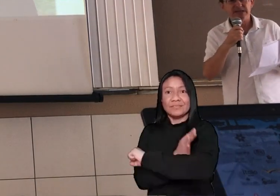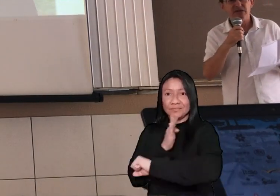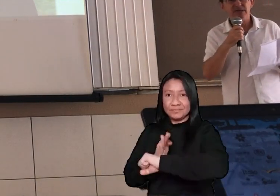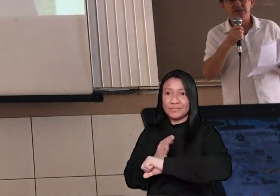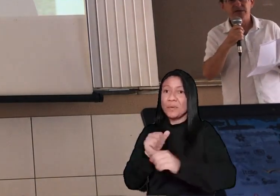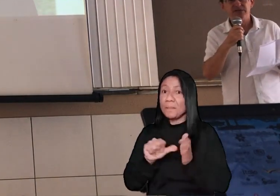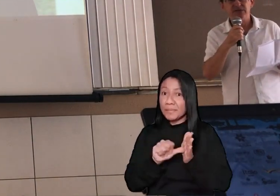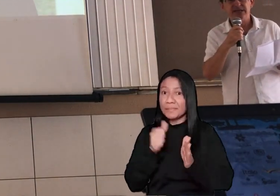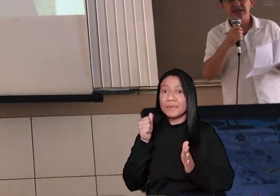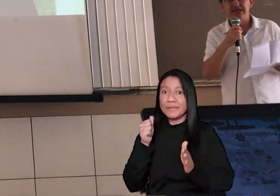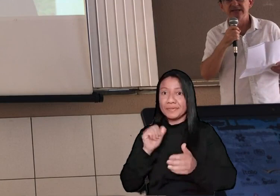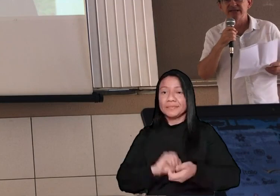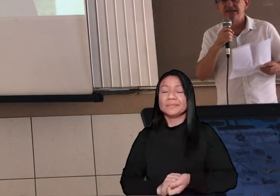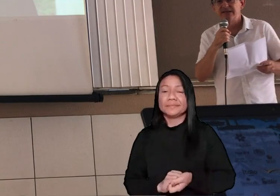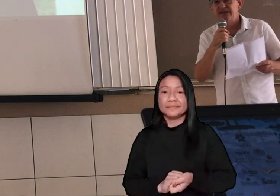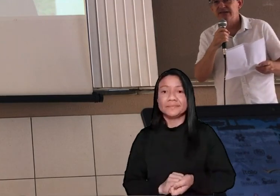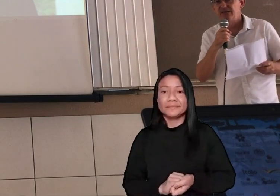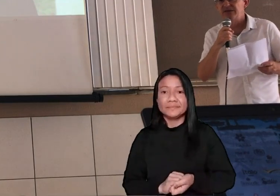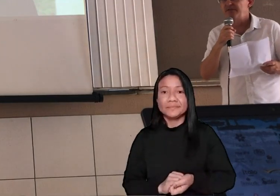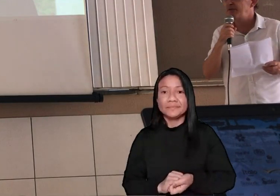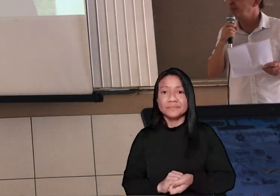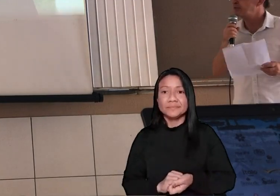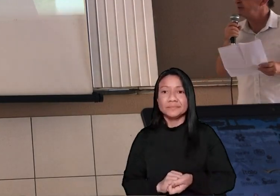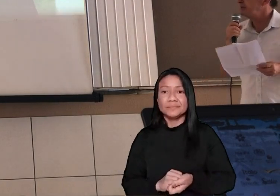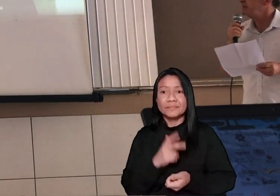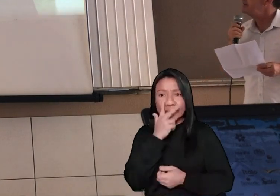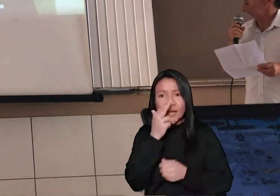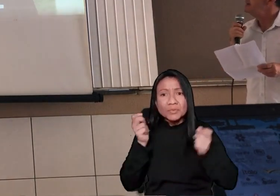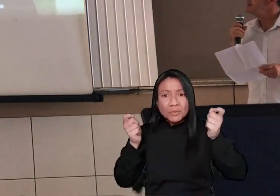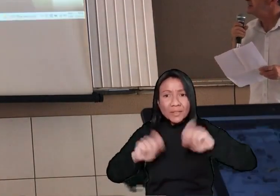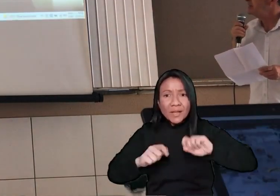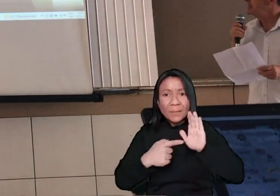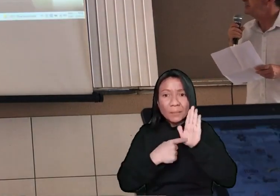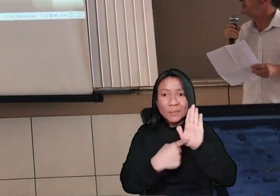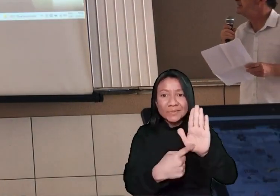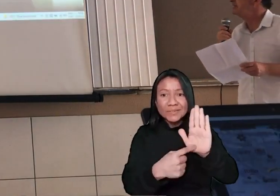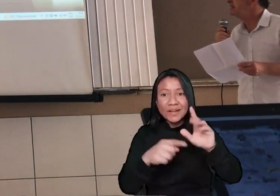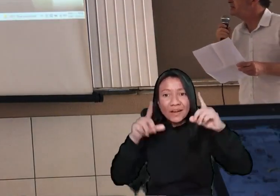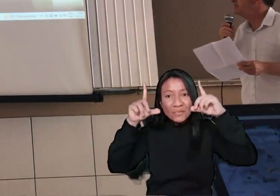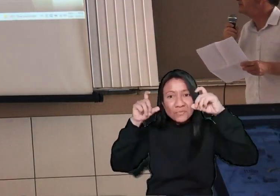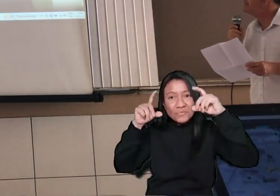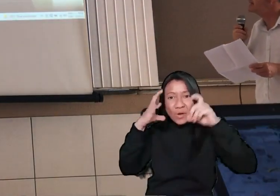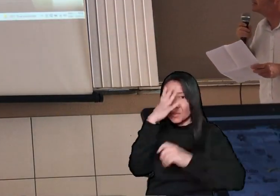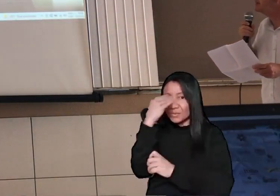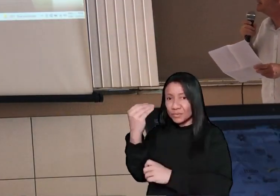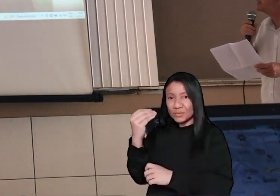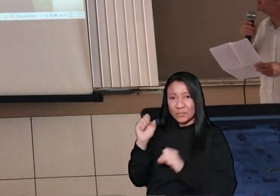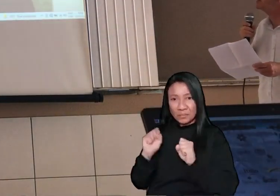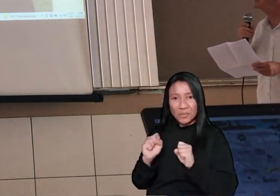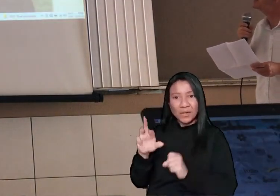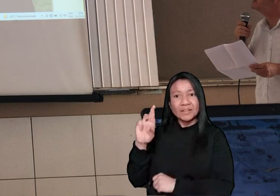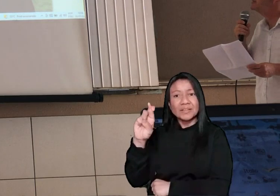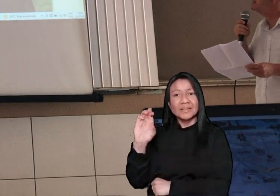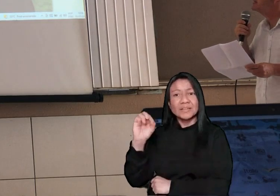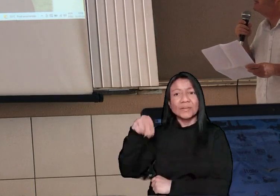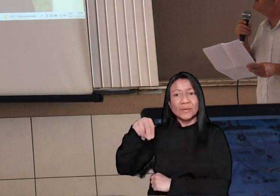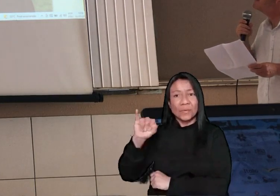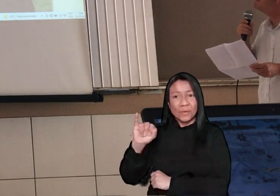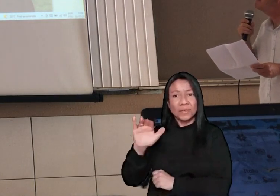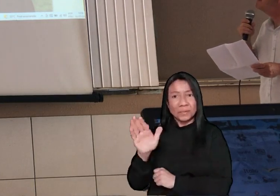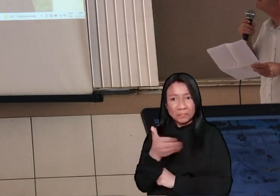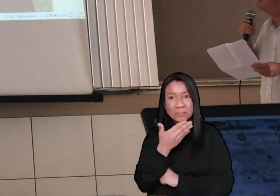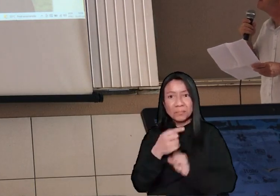poderíamos passar algumas fotos já, para o pessoal ir dando uma olhadinha, e eu já vou comentando também as fotos.